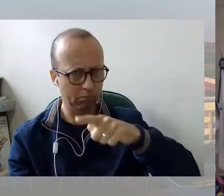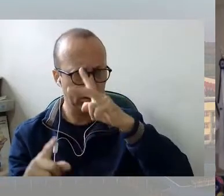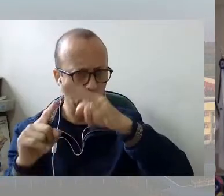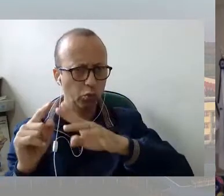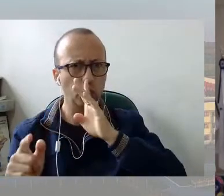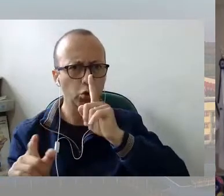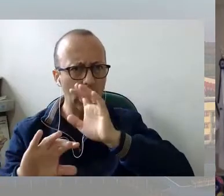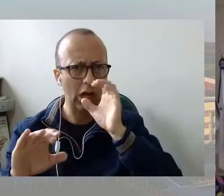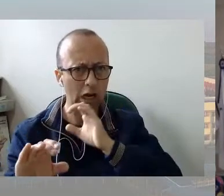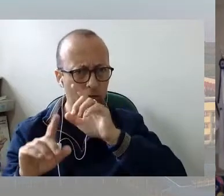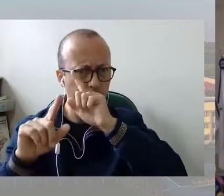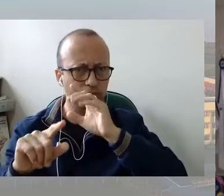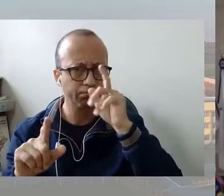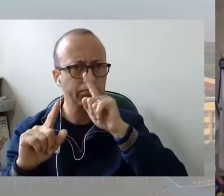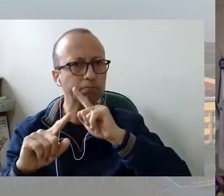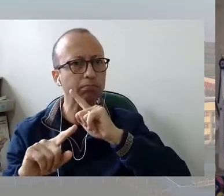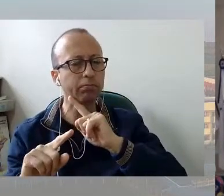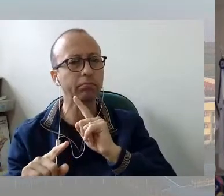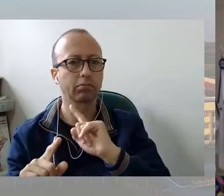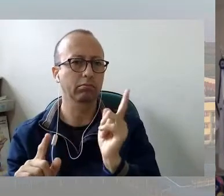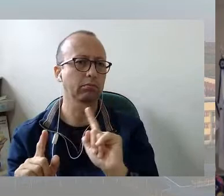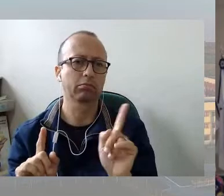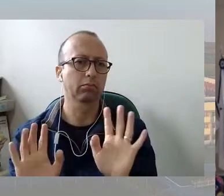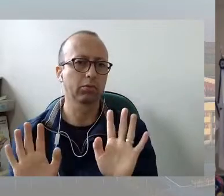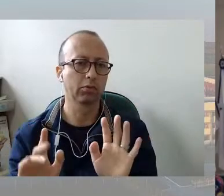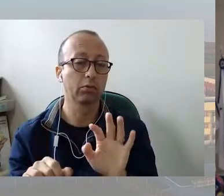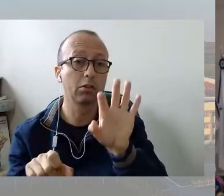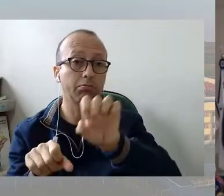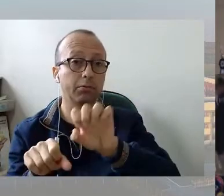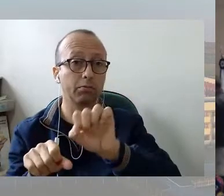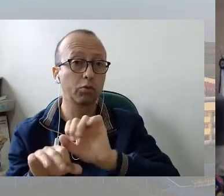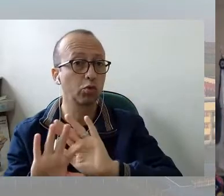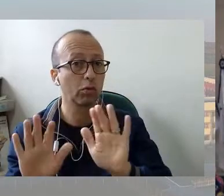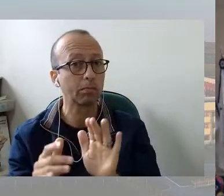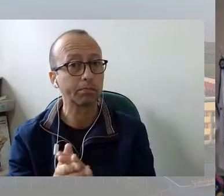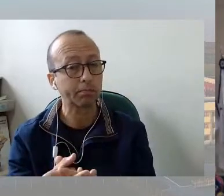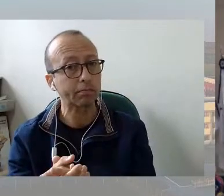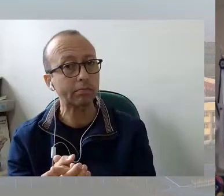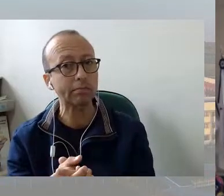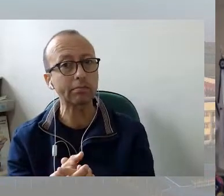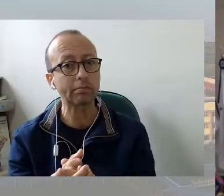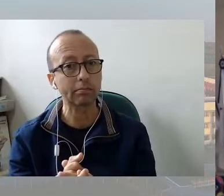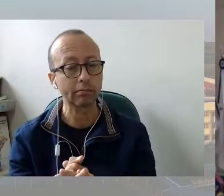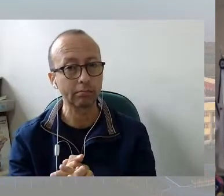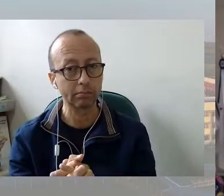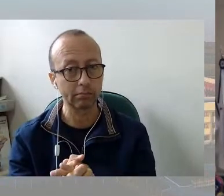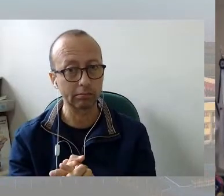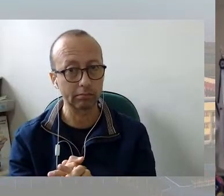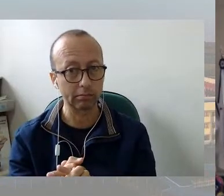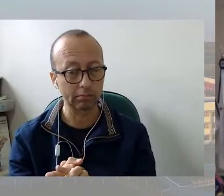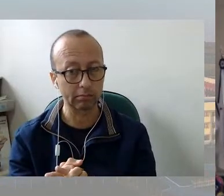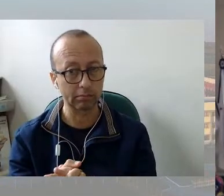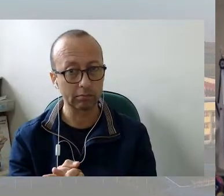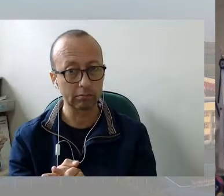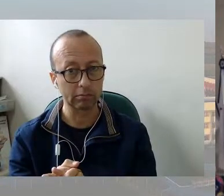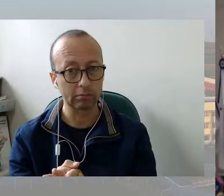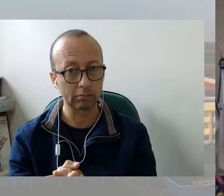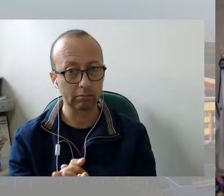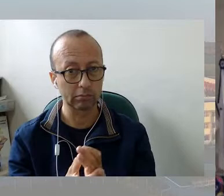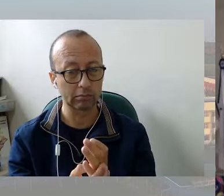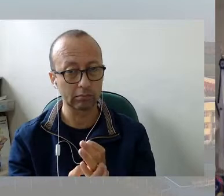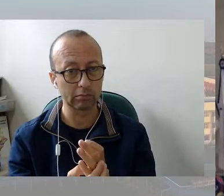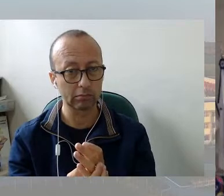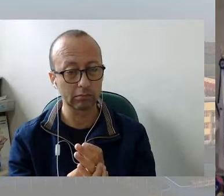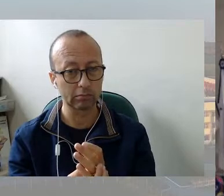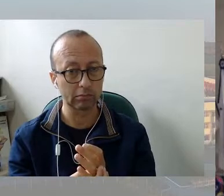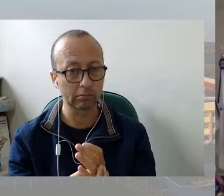interromper nada, mas o som não estava captando. Então houve uma questão técnica de captação do som, tá? Só